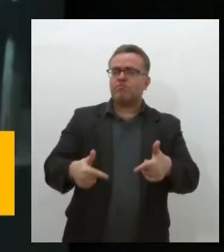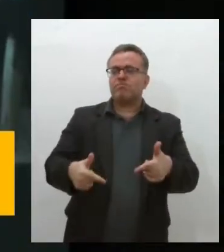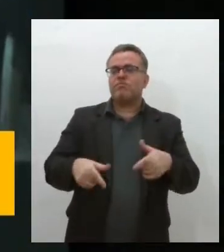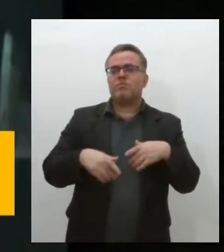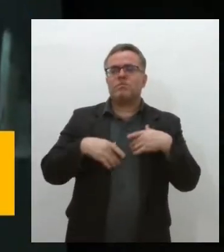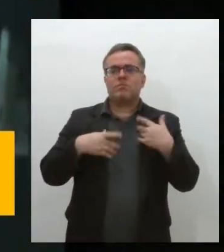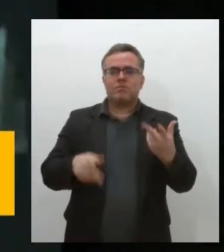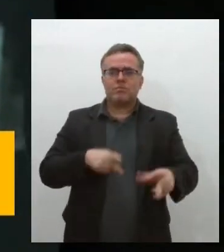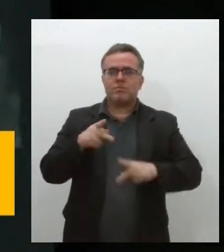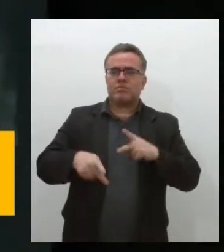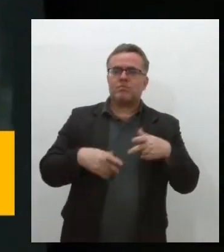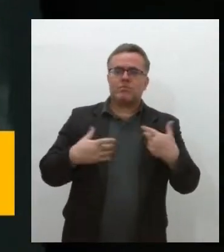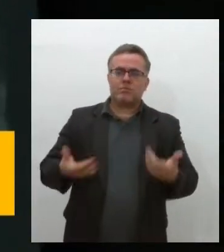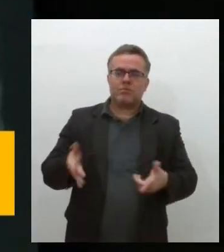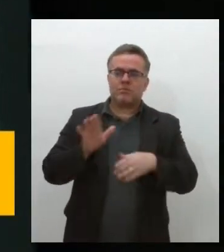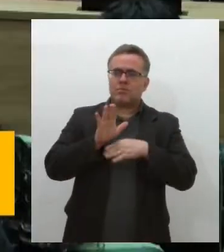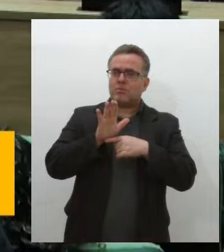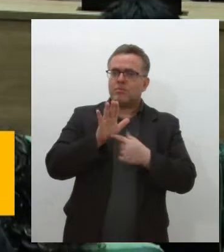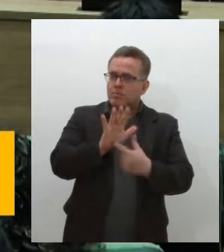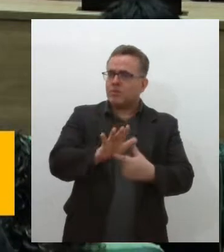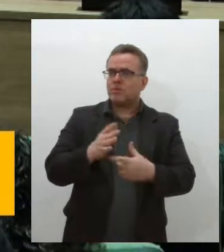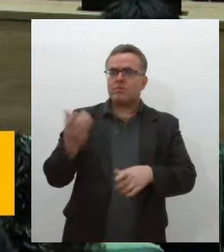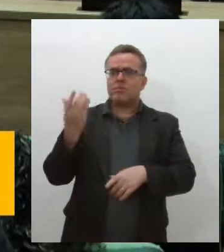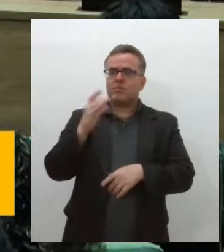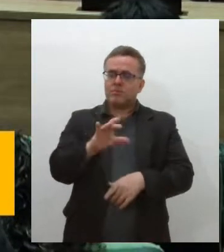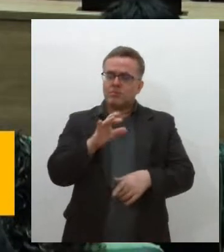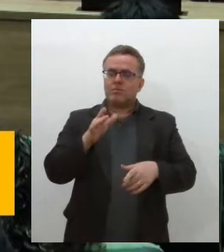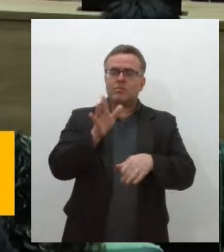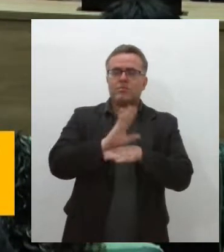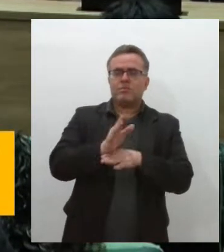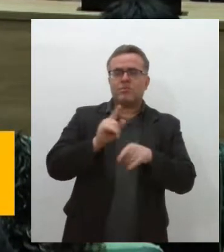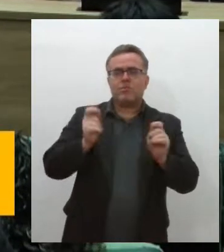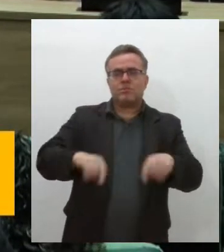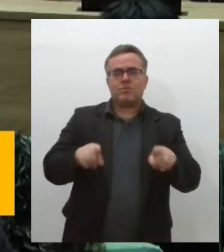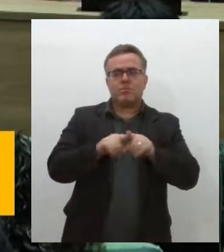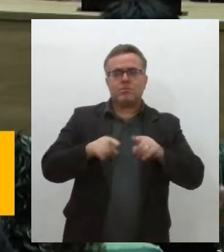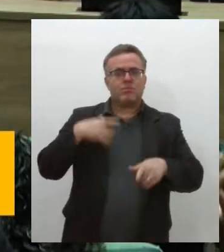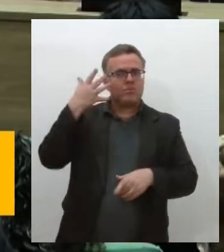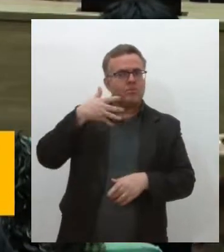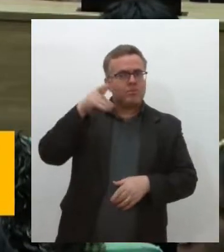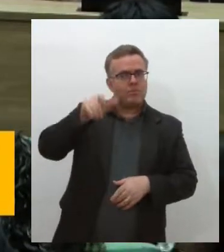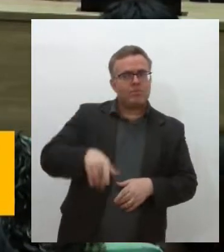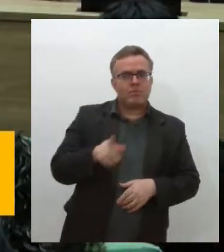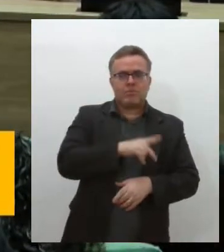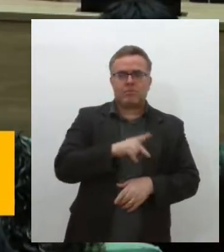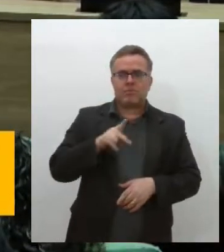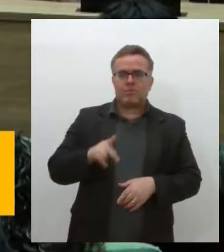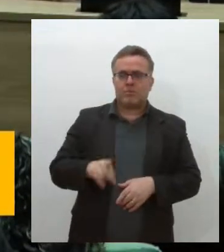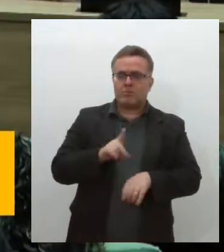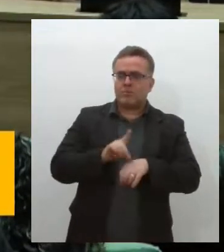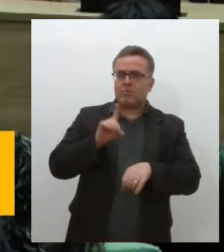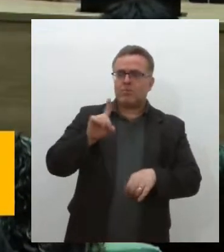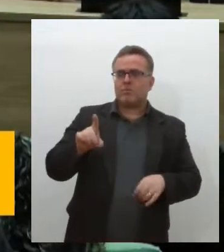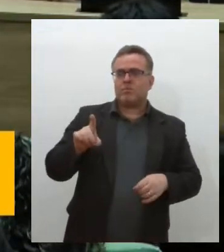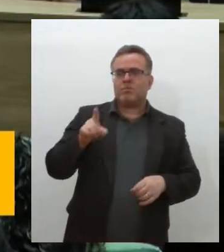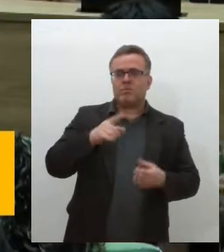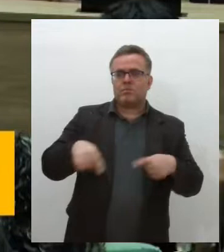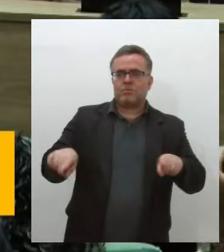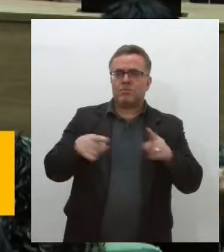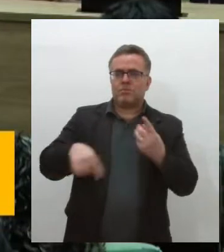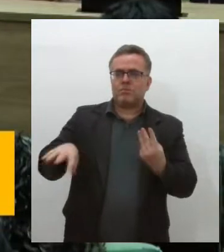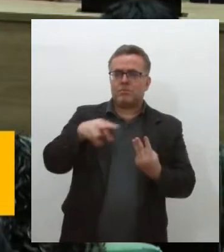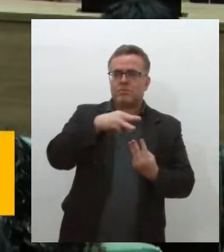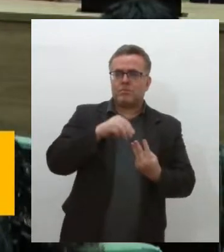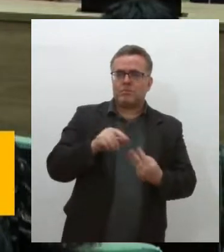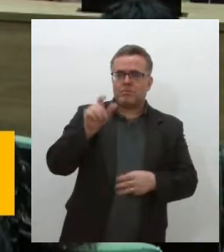da exibição de um curta-metragem sobre o assunto, teve também palestra proferida pelo professor doutor do Departamento de Museologia da